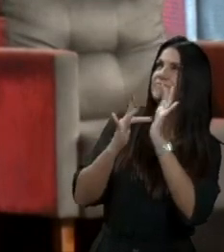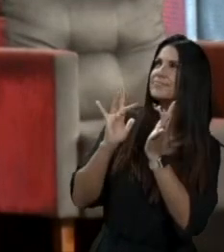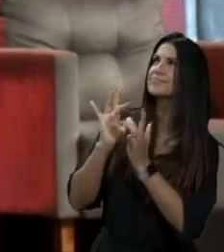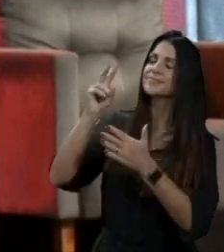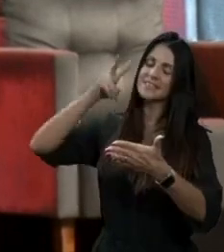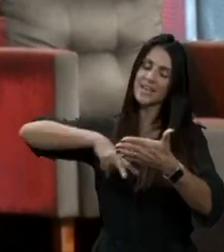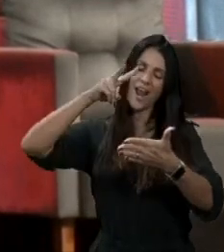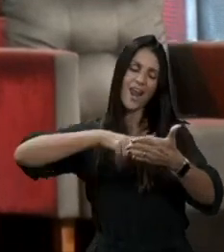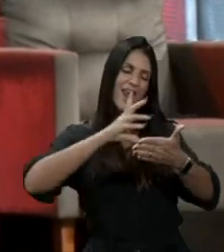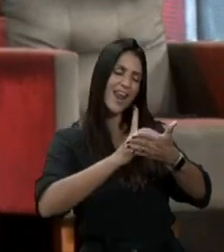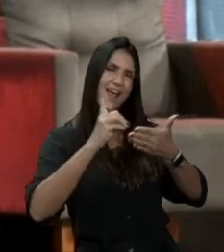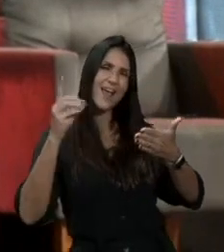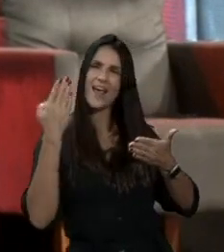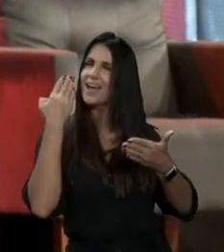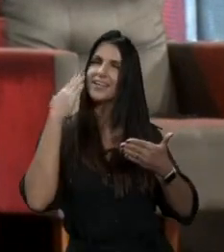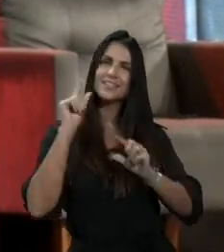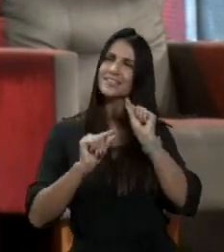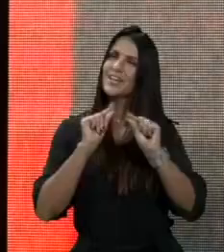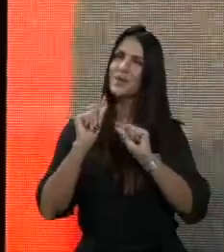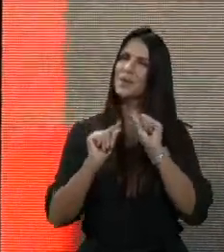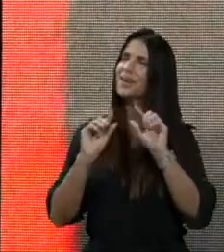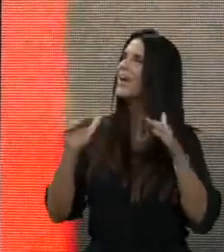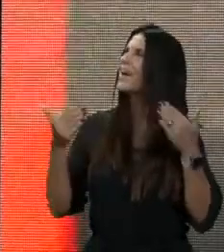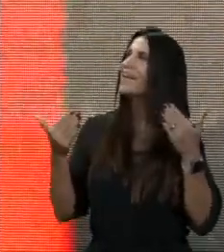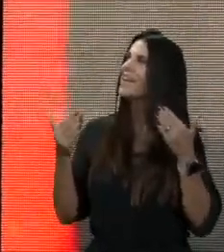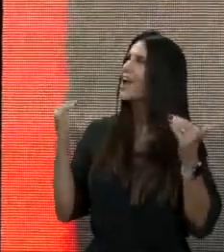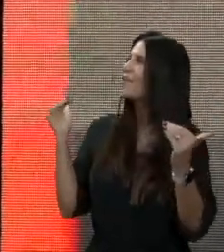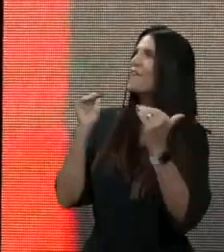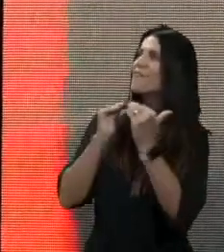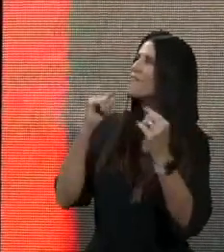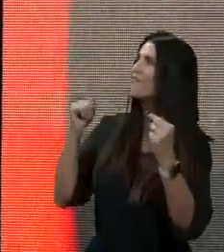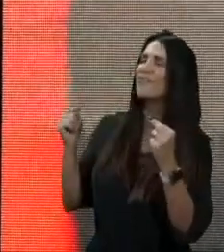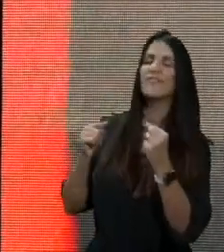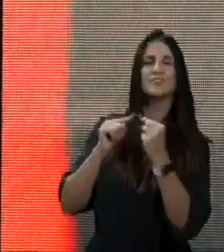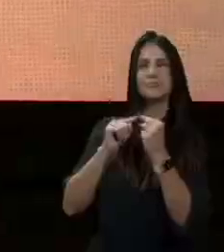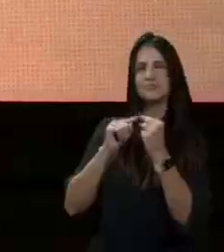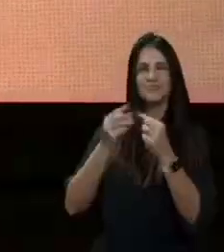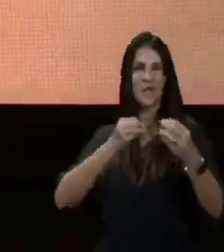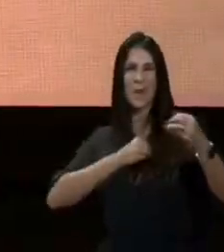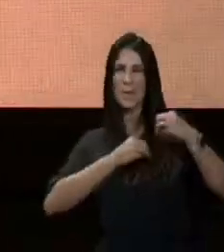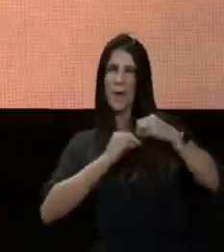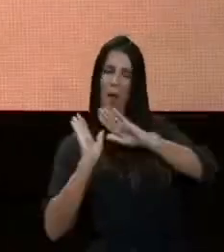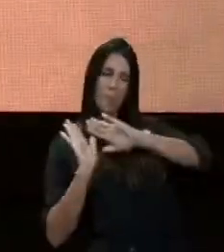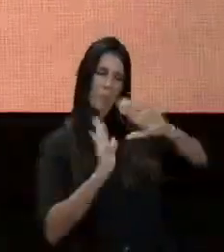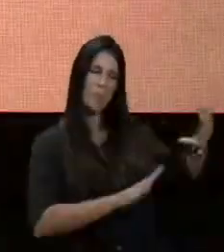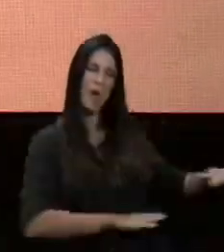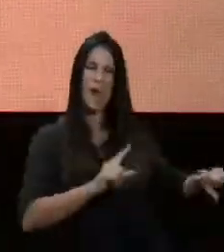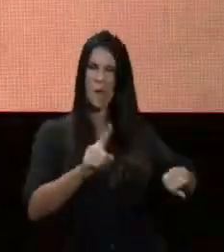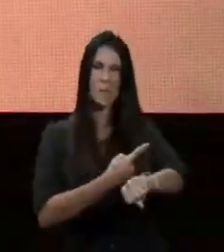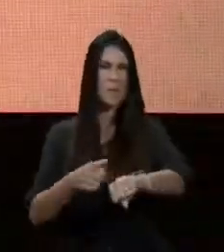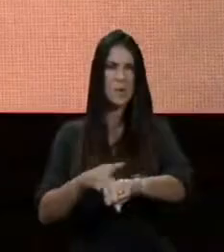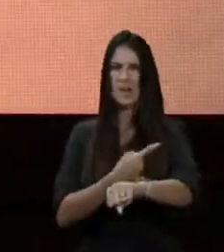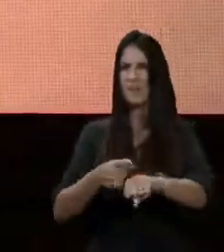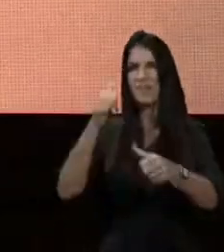ler a palavra dele você tem que tentar entender o que ele tem de pano para tua vida você tem que ter perdão dos seus pecados largar largar esse negócio de pornografia